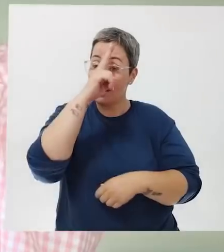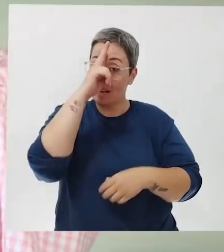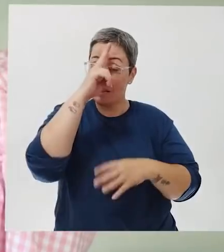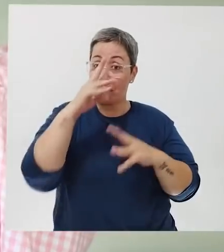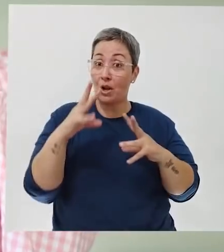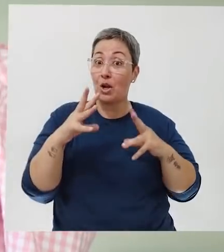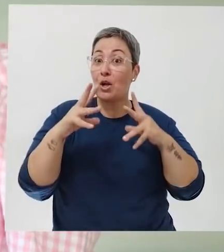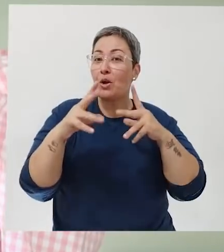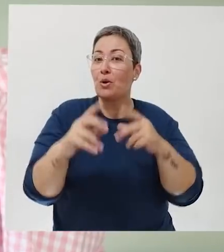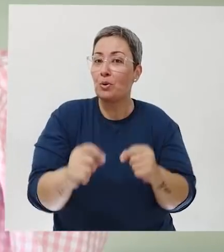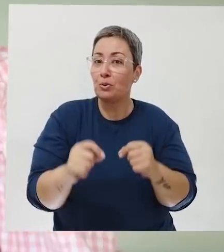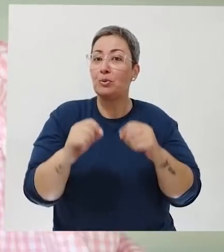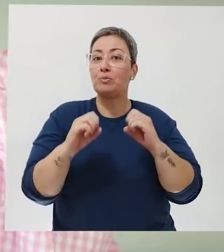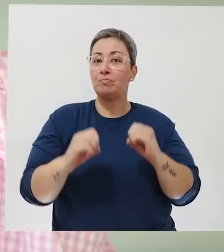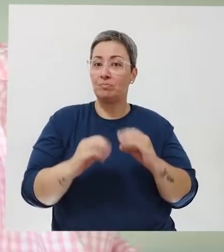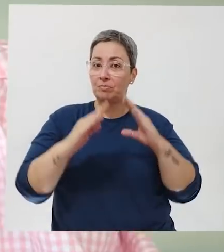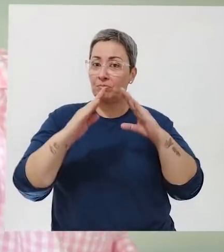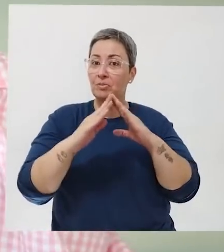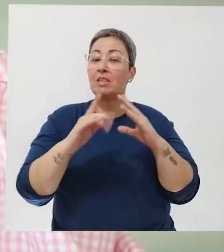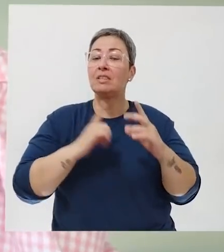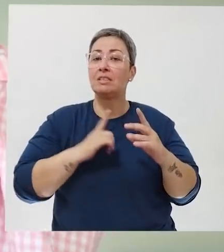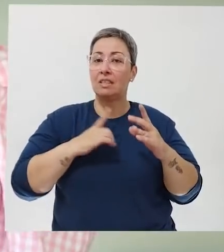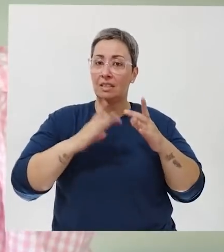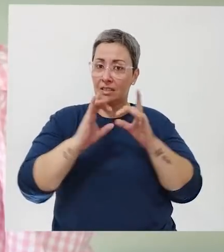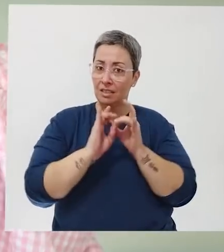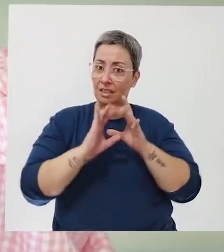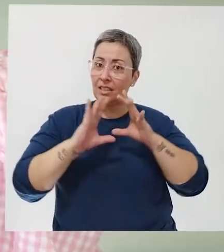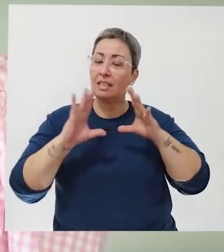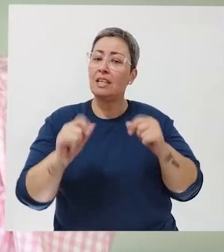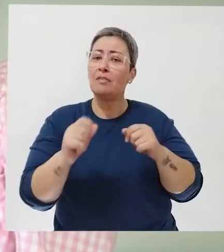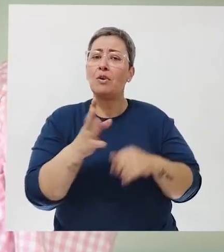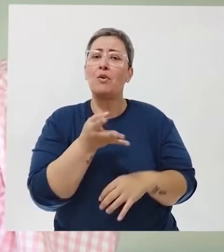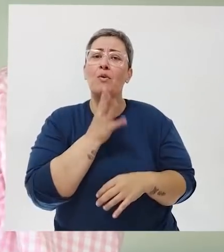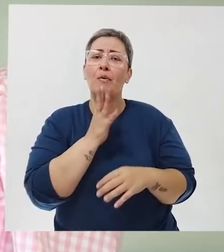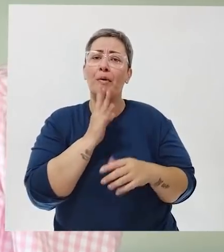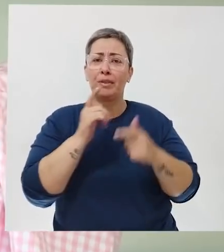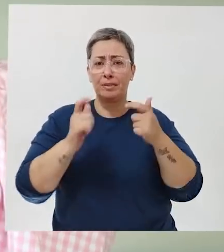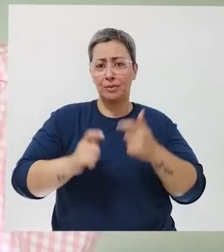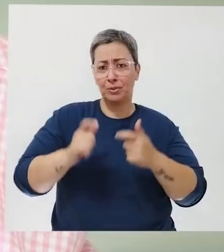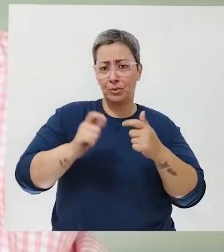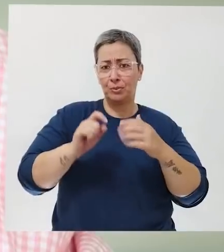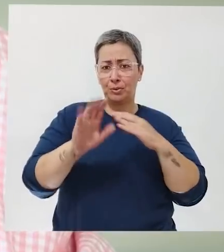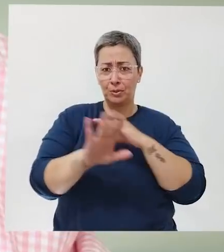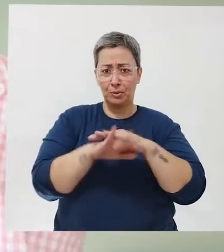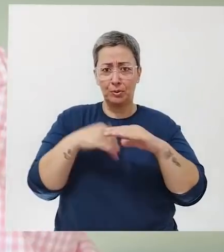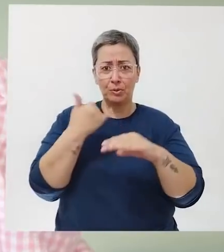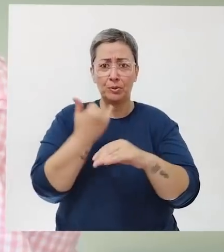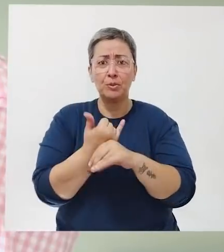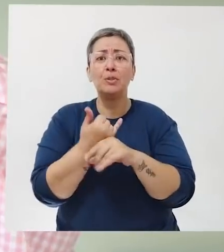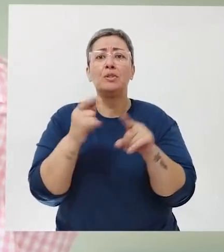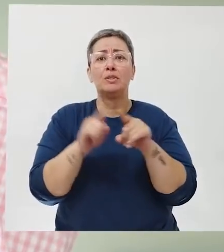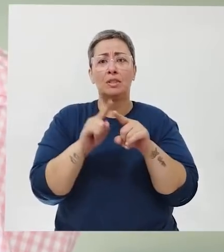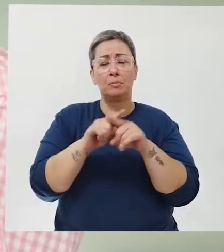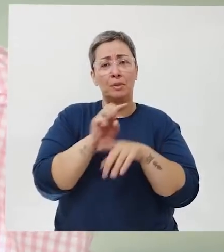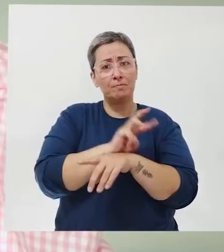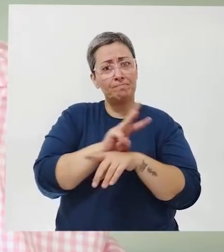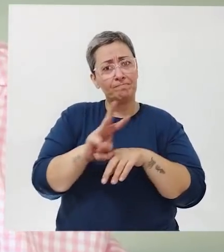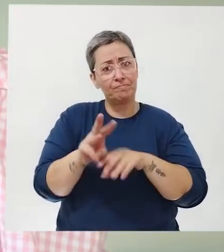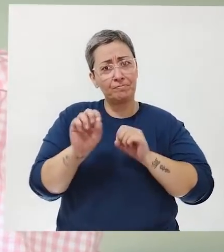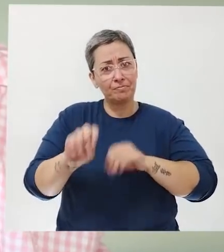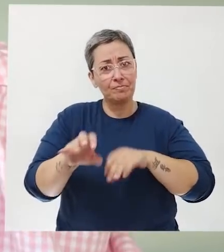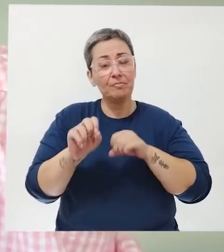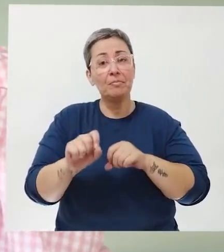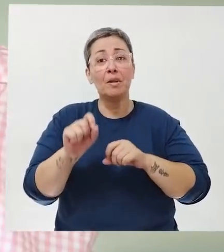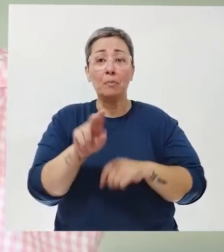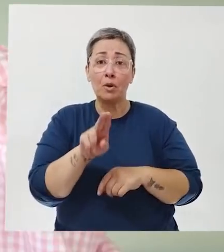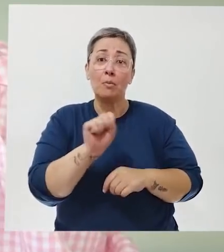que todos os programas estão disponíveis nos canais que vocês já conhecem, no YouTube e no portal da Educação,